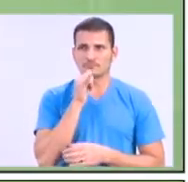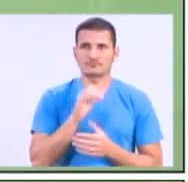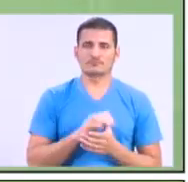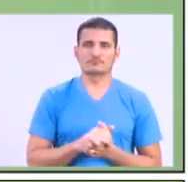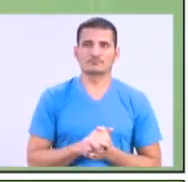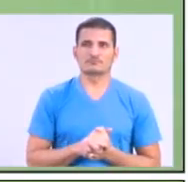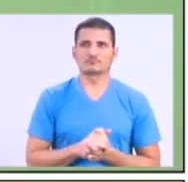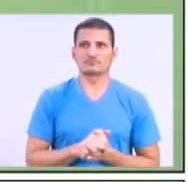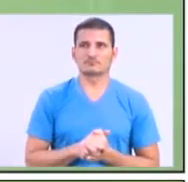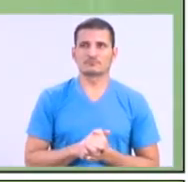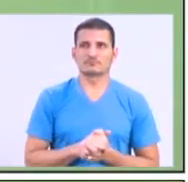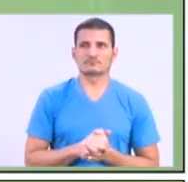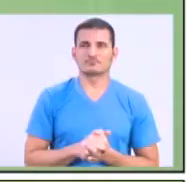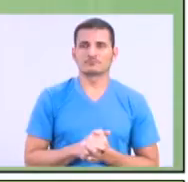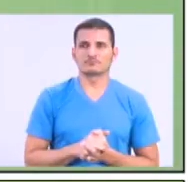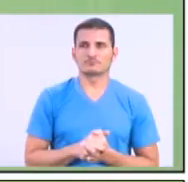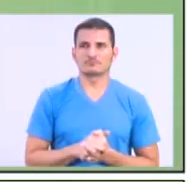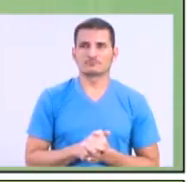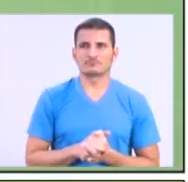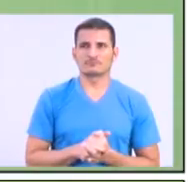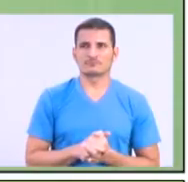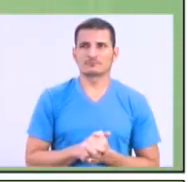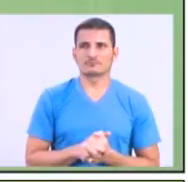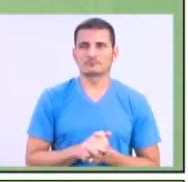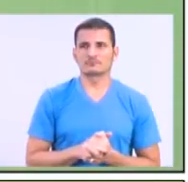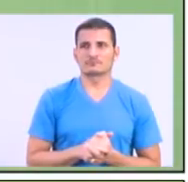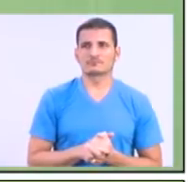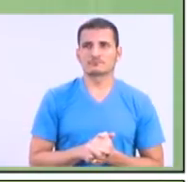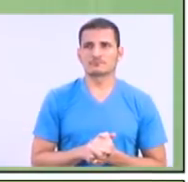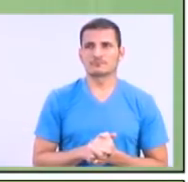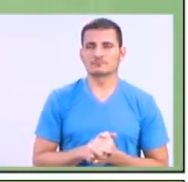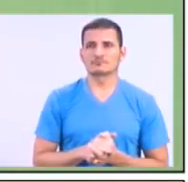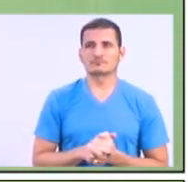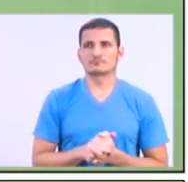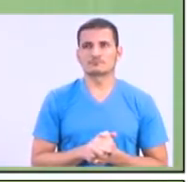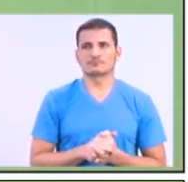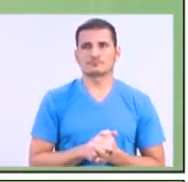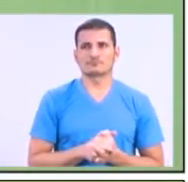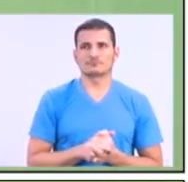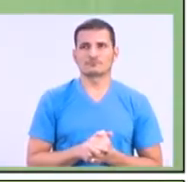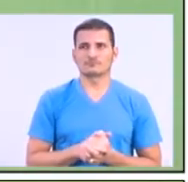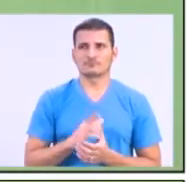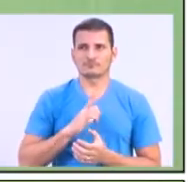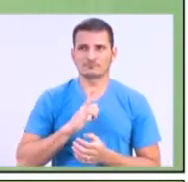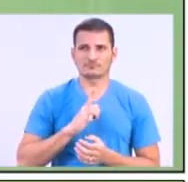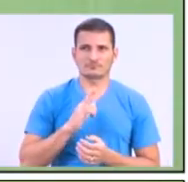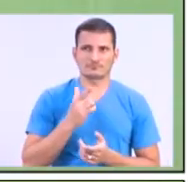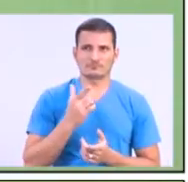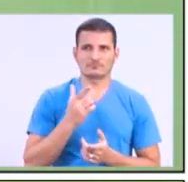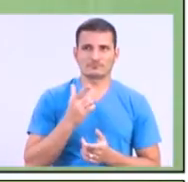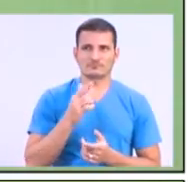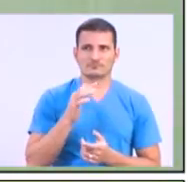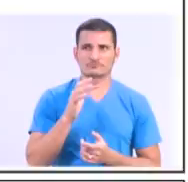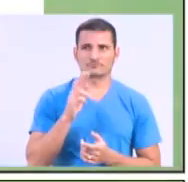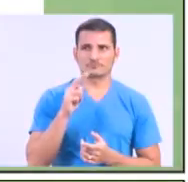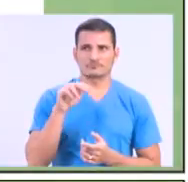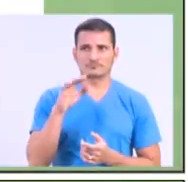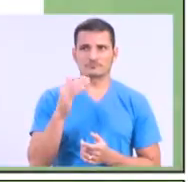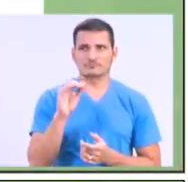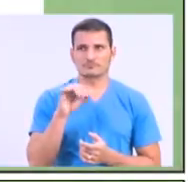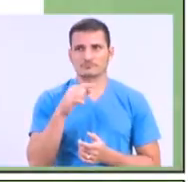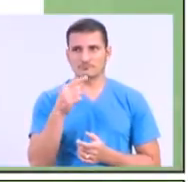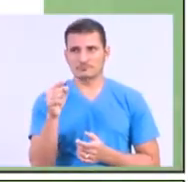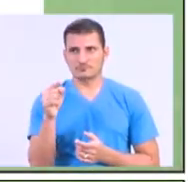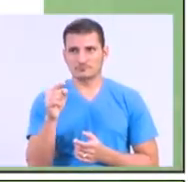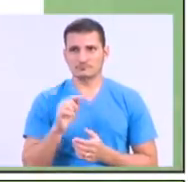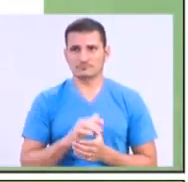né, em determinadas partes do meu código, eu posso fazer referência a ela. Tem a função cabeçalho, quadrado e soma. Né?